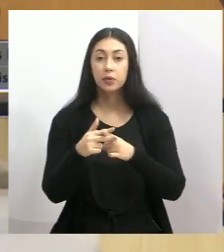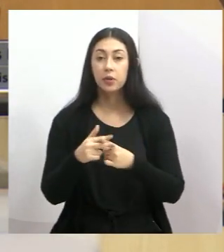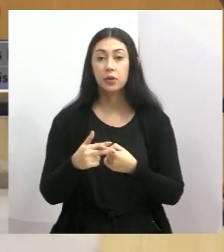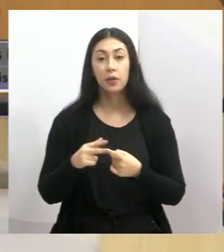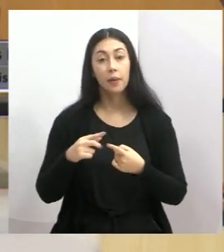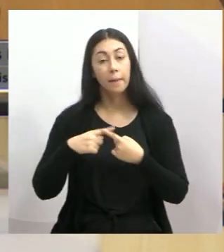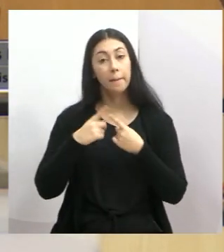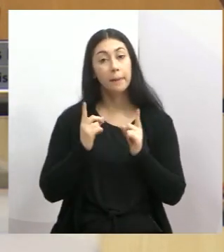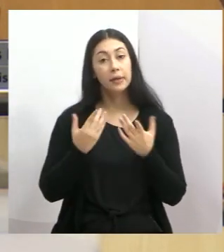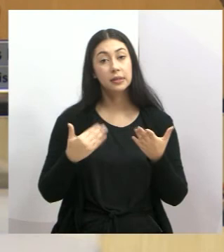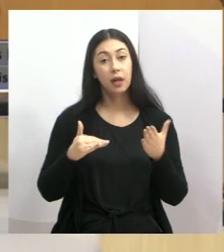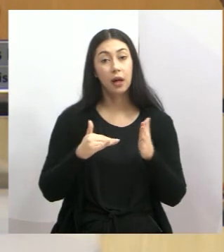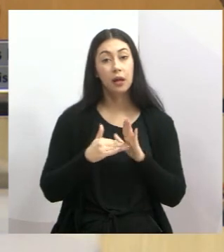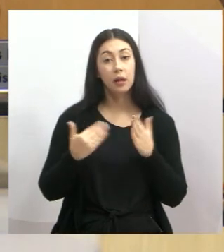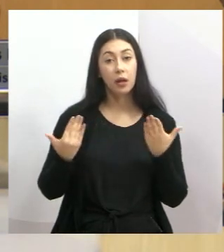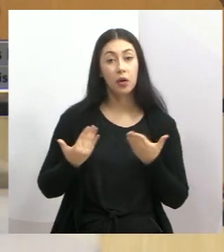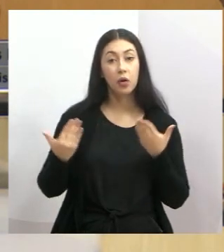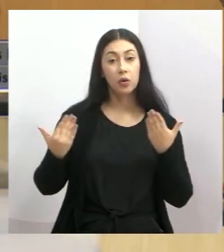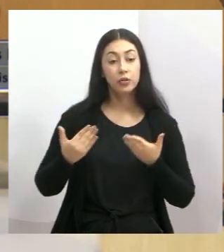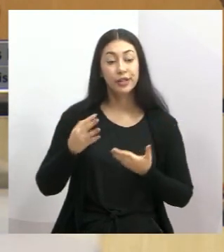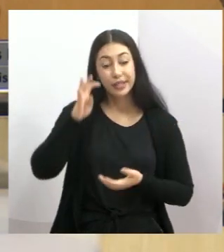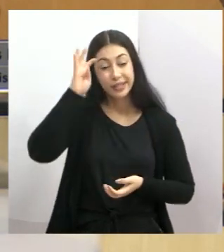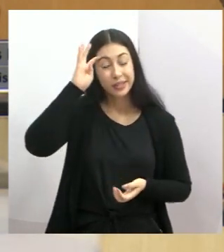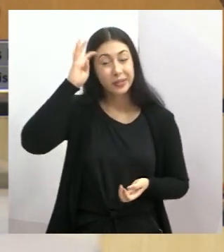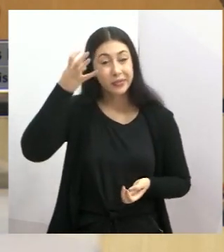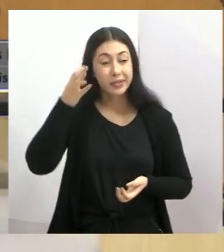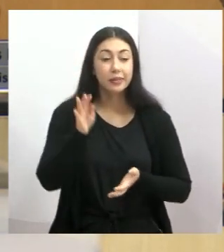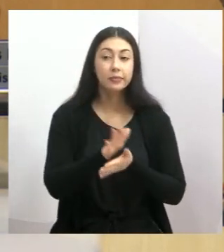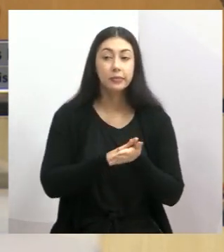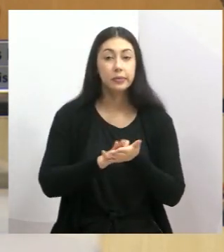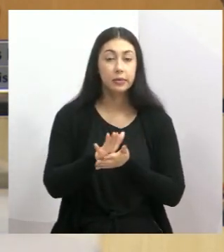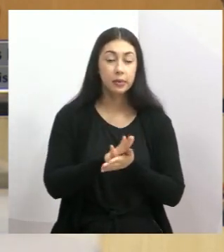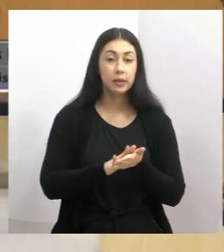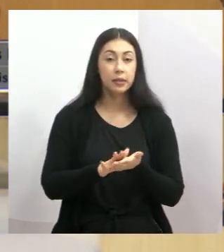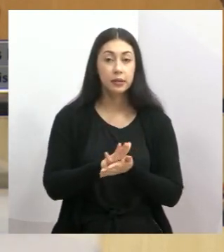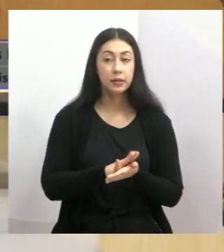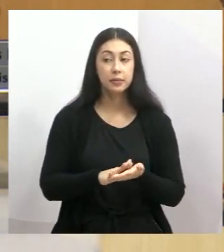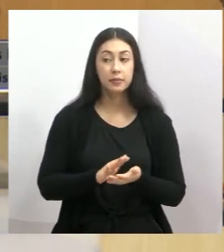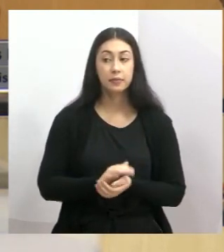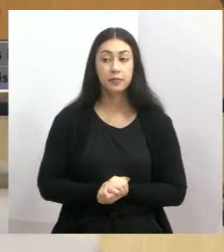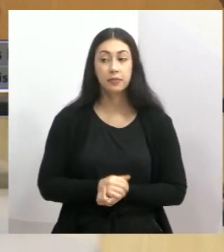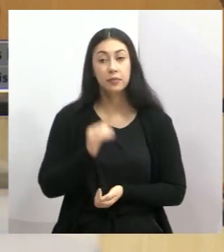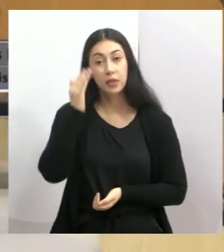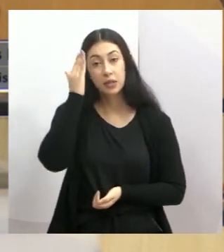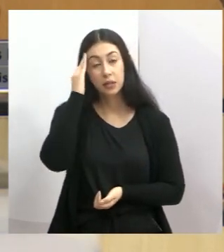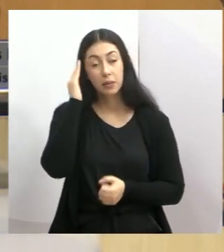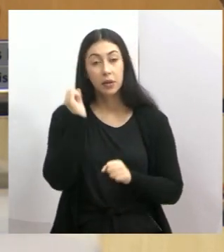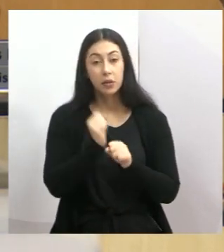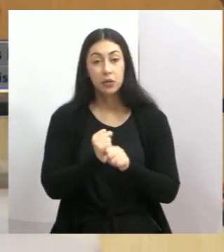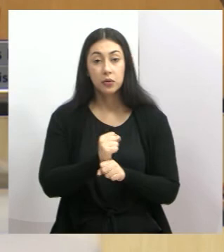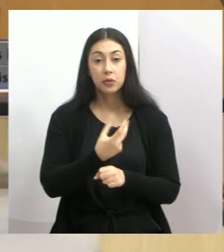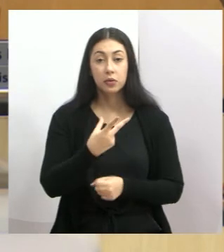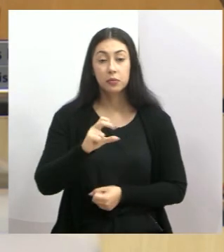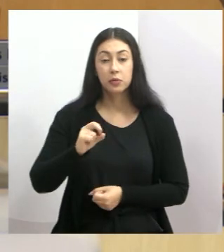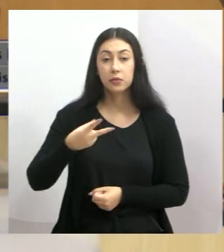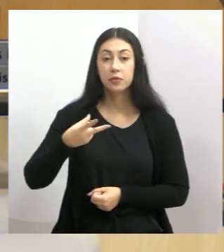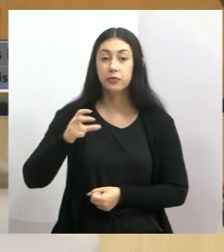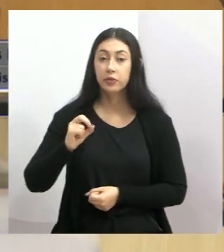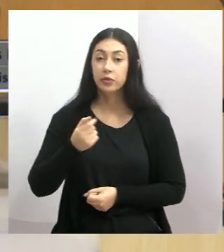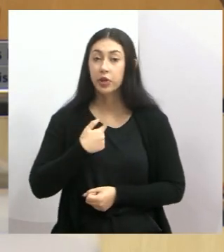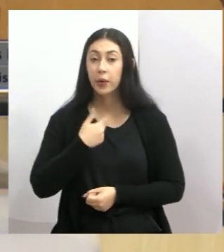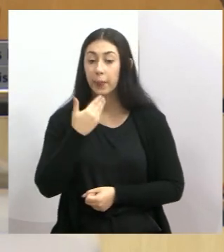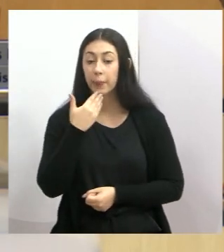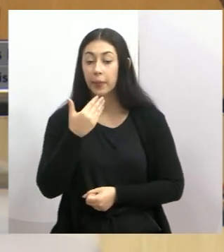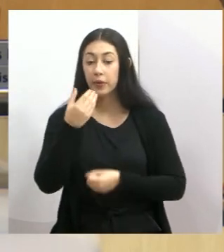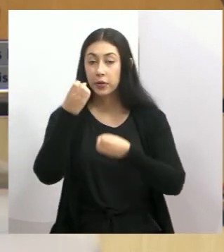presente data até a presente data nenhuma Providência foi ainda tomada considerando que em 2020 este Vereador enviou